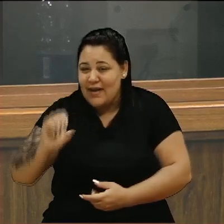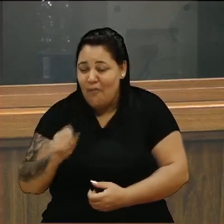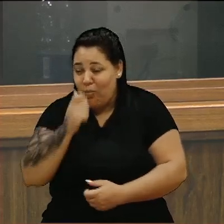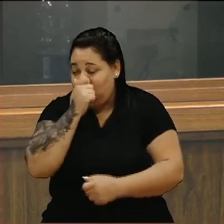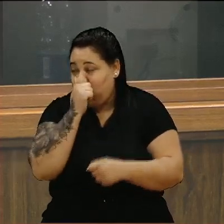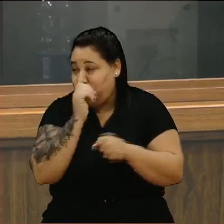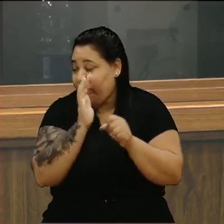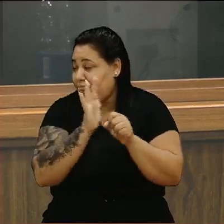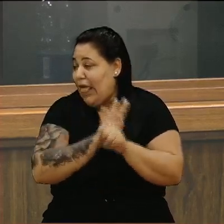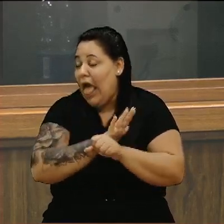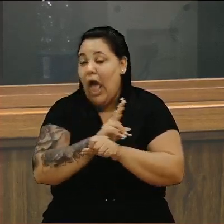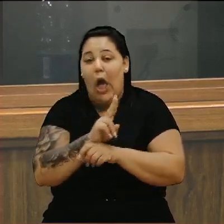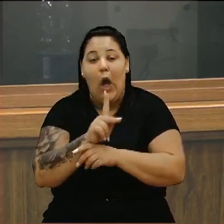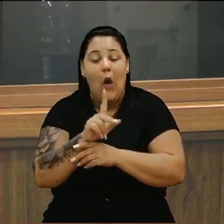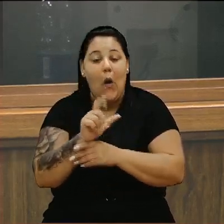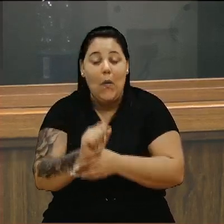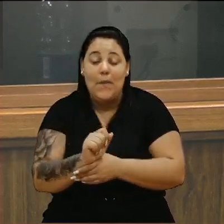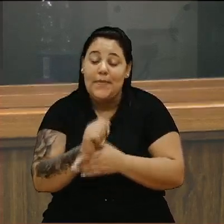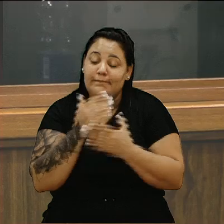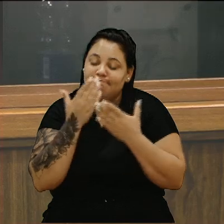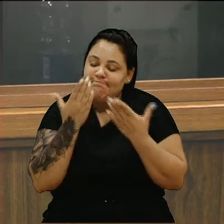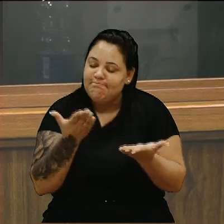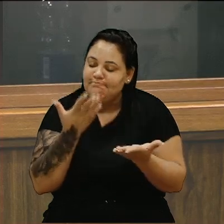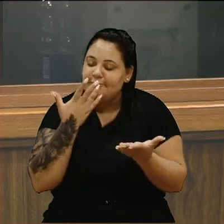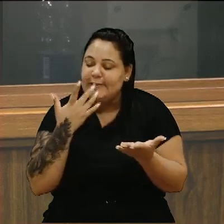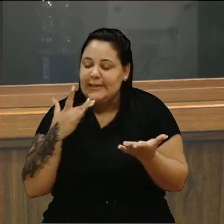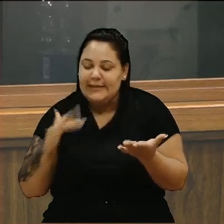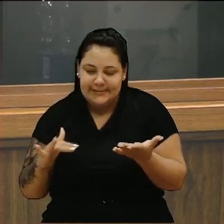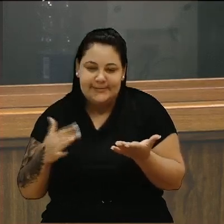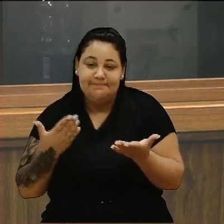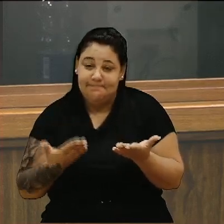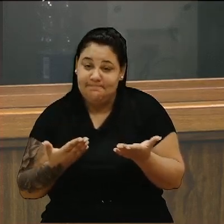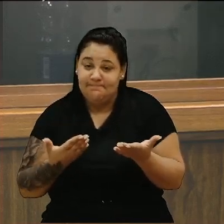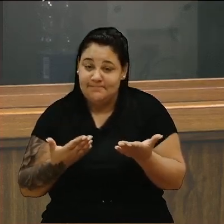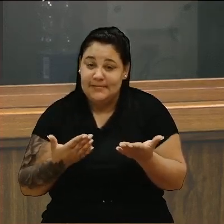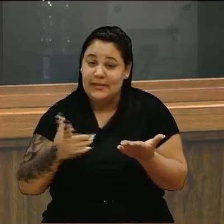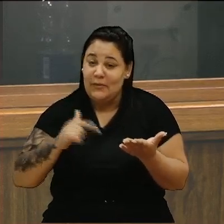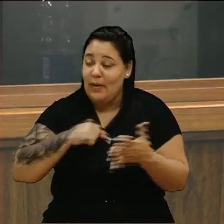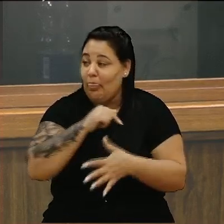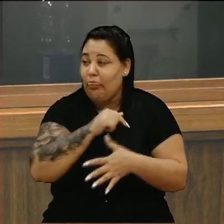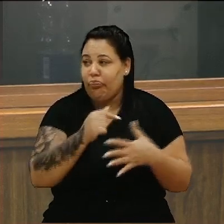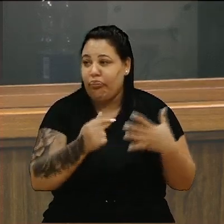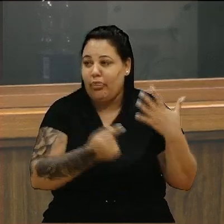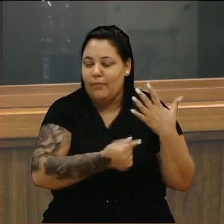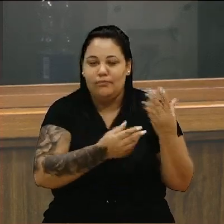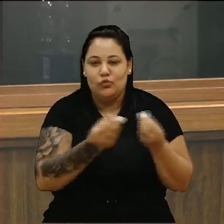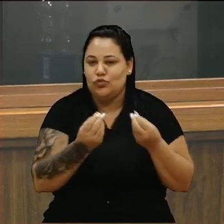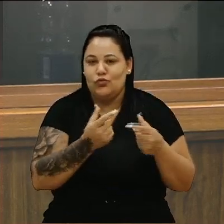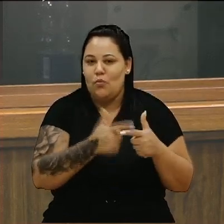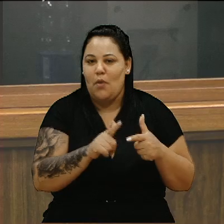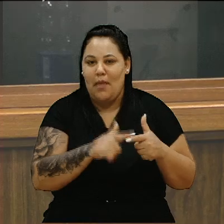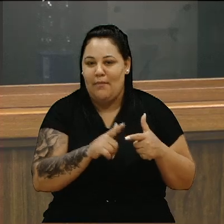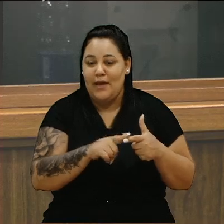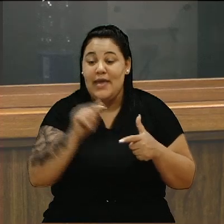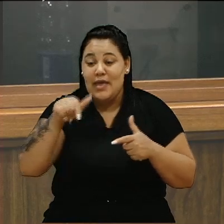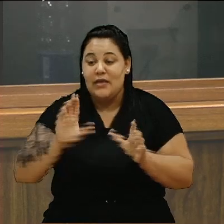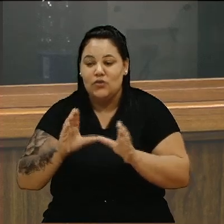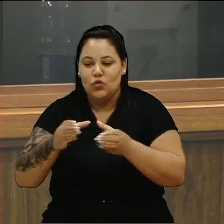e a gente também não sabe por quê, de crianças, né? Então, é uma série de coisas que essa frente vai poder